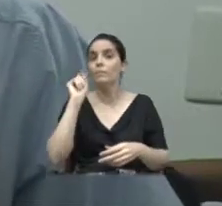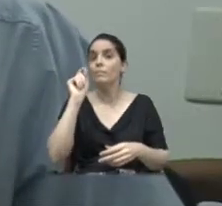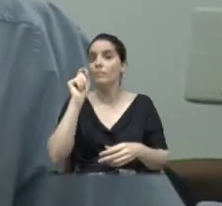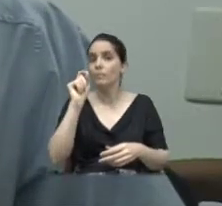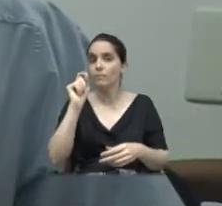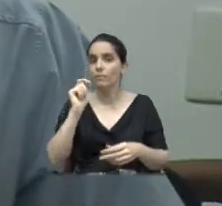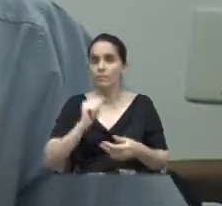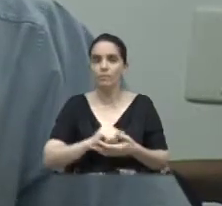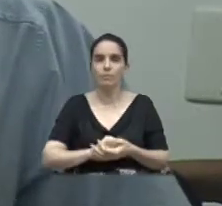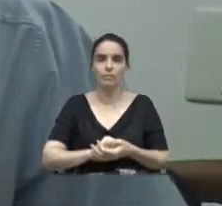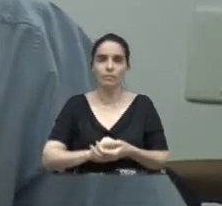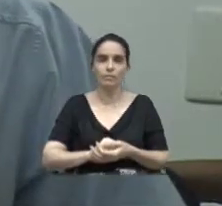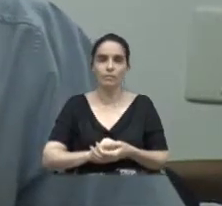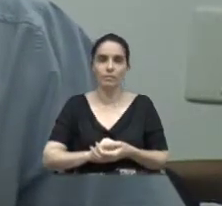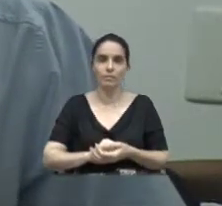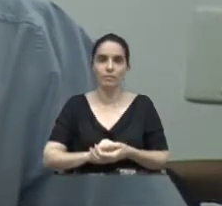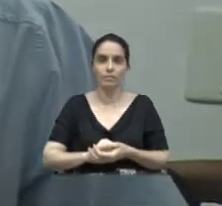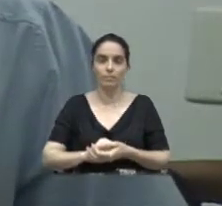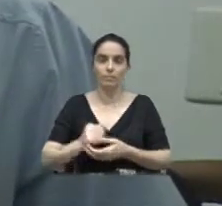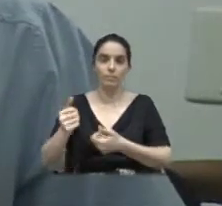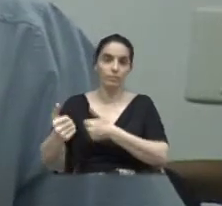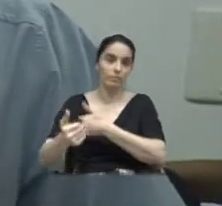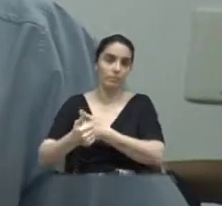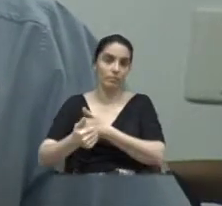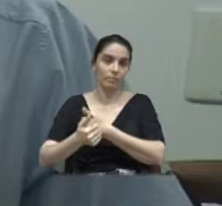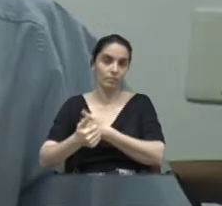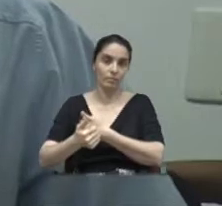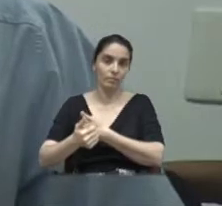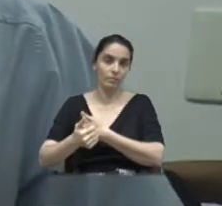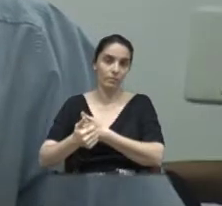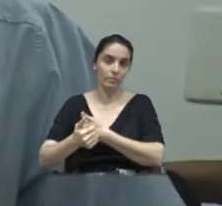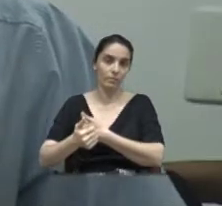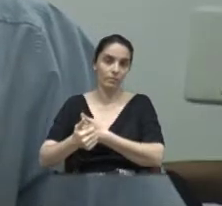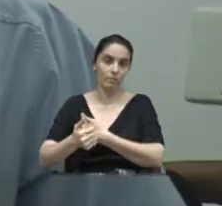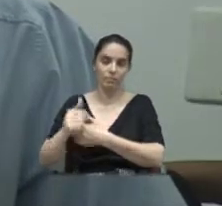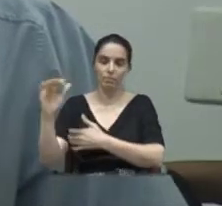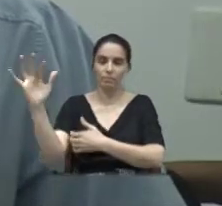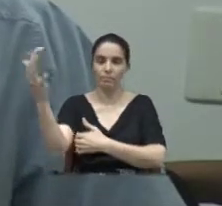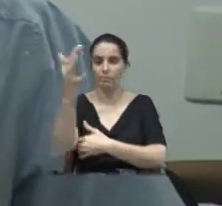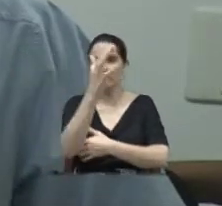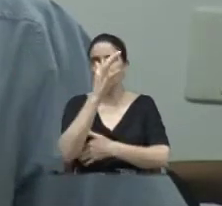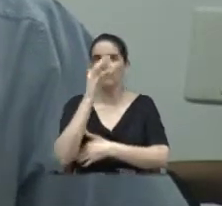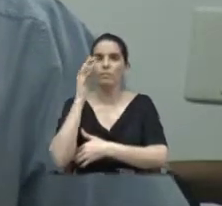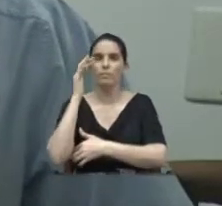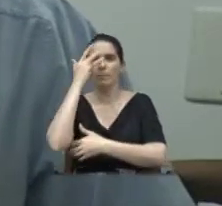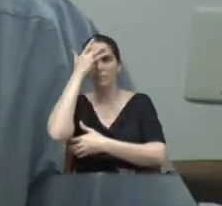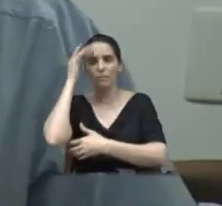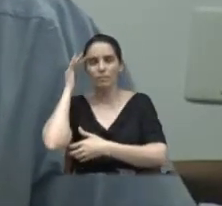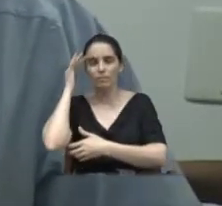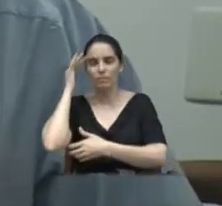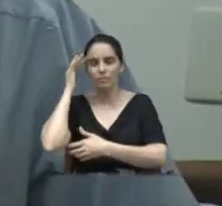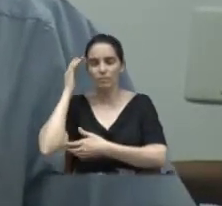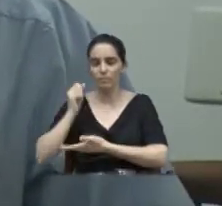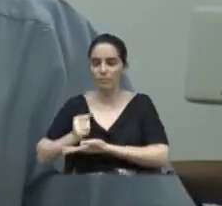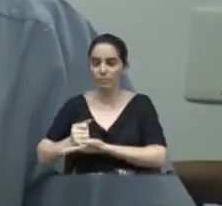a própria horta que está no próximo aí que você está pedindo, o pessoal descarta lá em praça pública, porque às